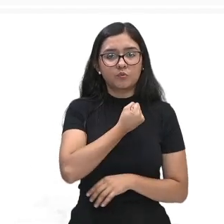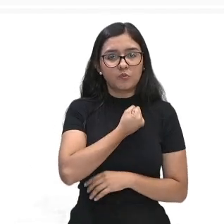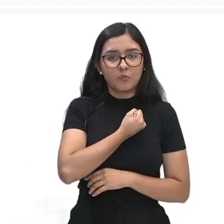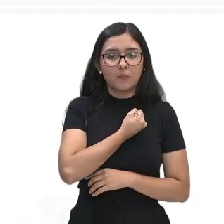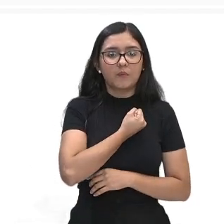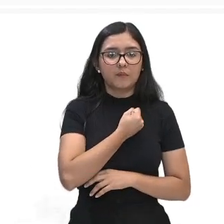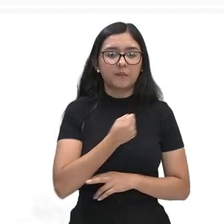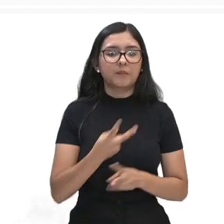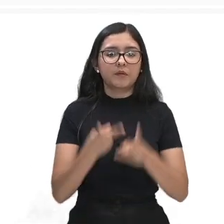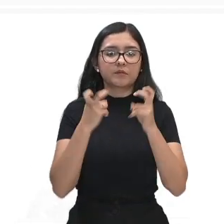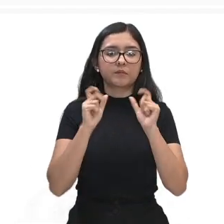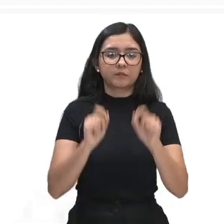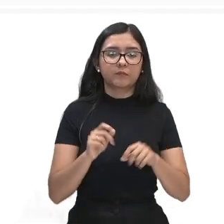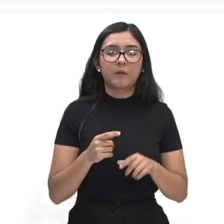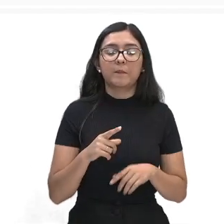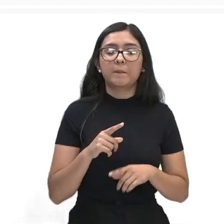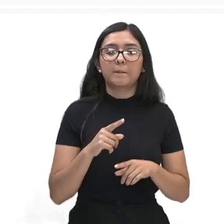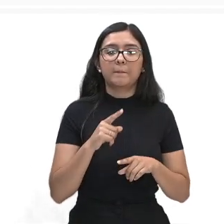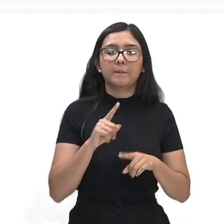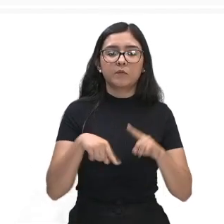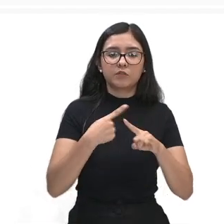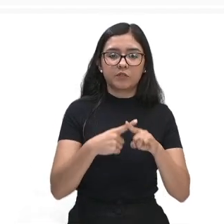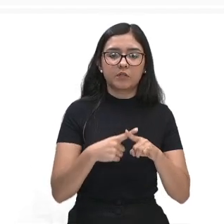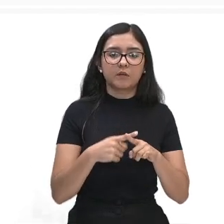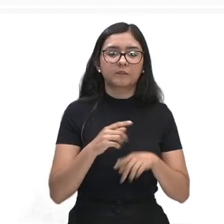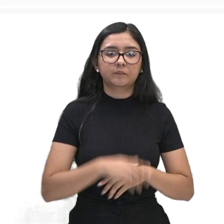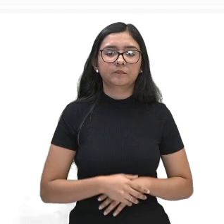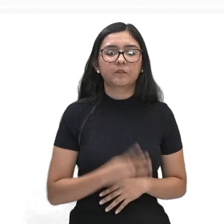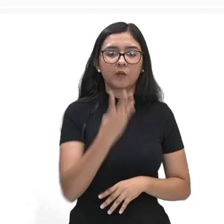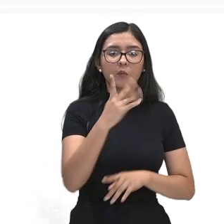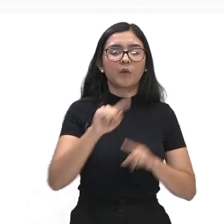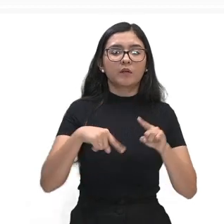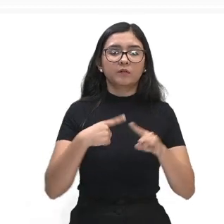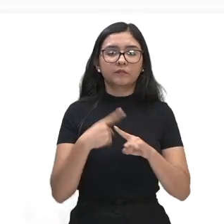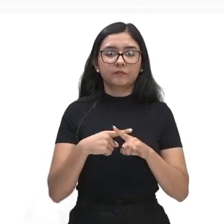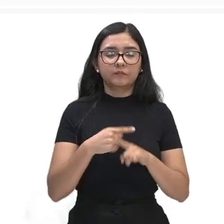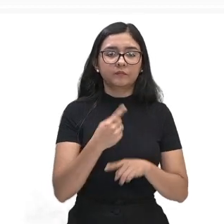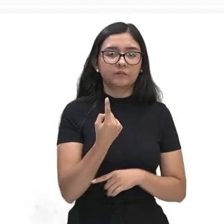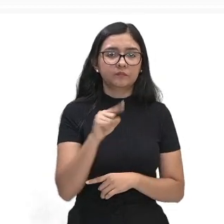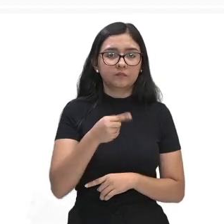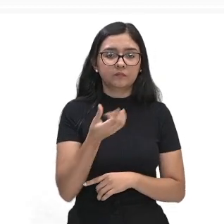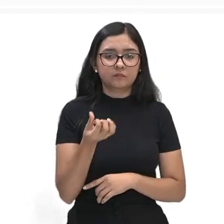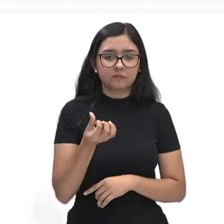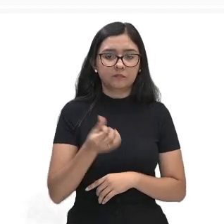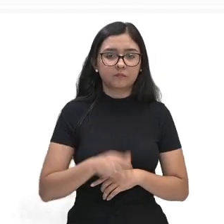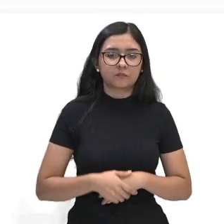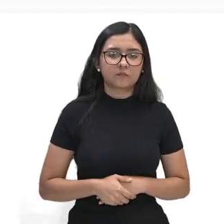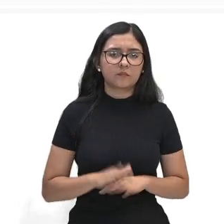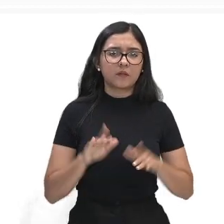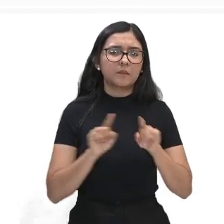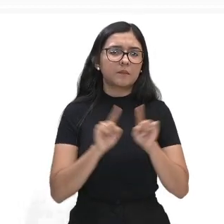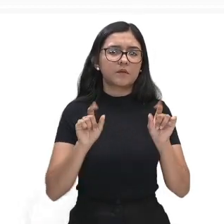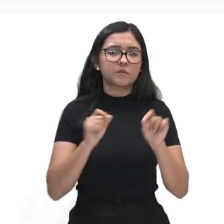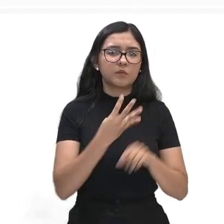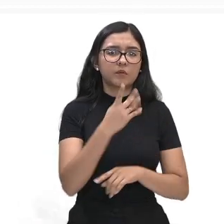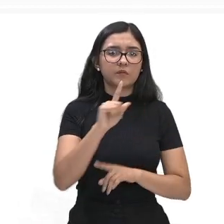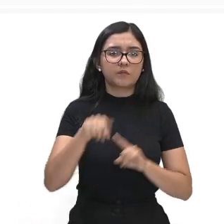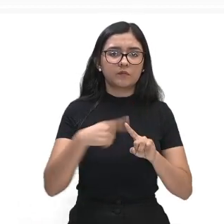Então, olha só, eu vou multiplicar primeiro os números aqui, ó, 4 vezes 1,6. Pessoal, 4